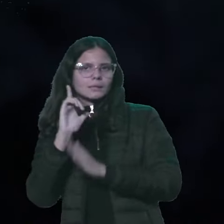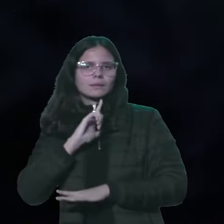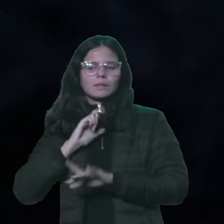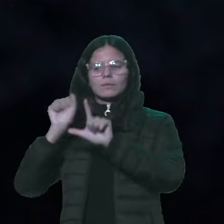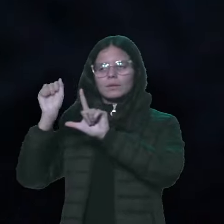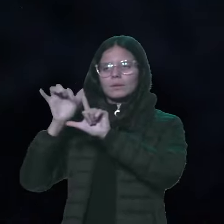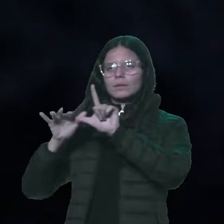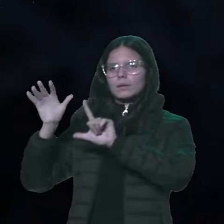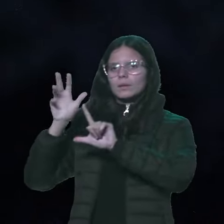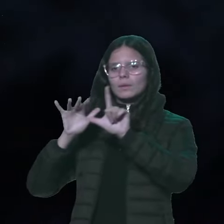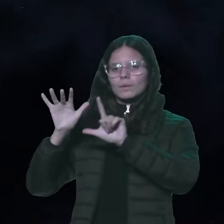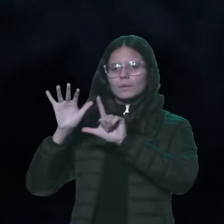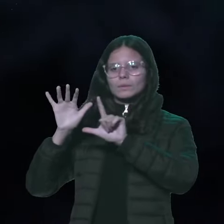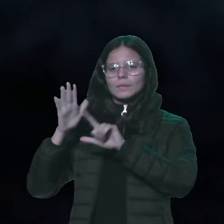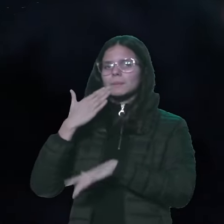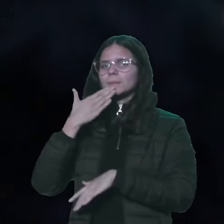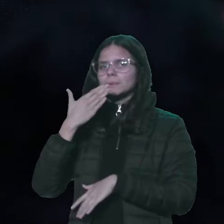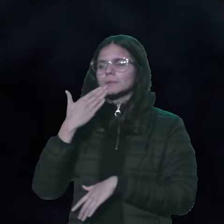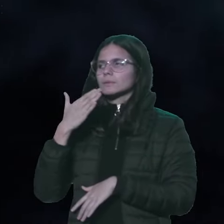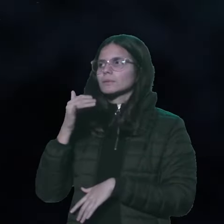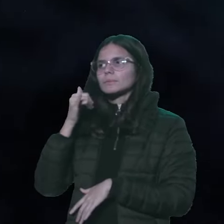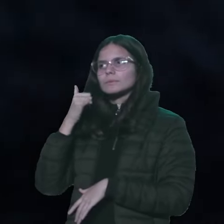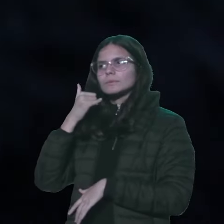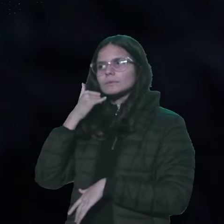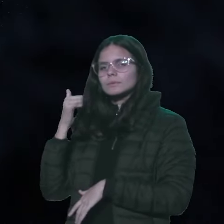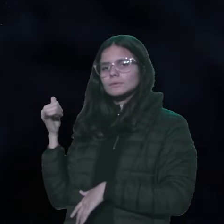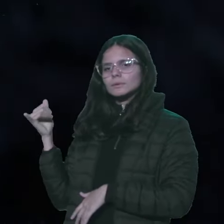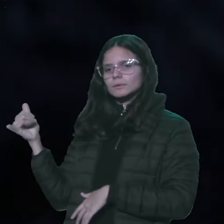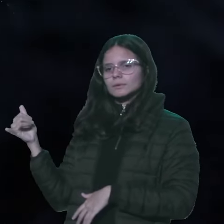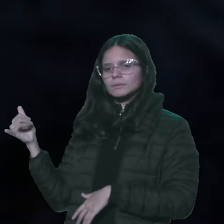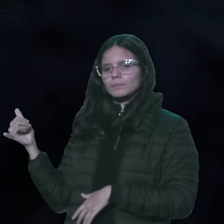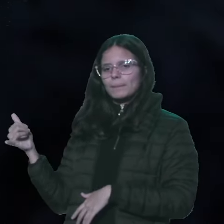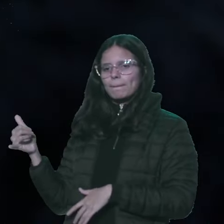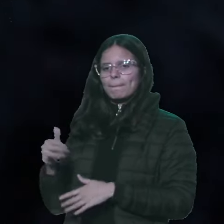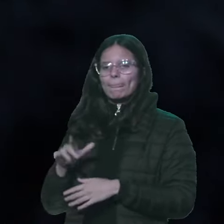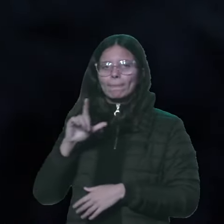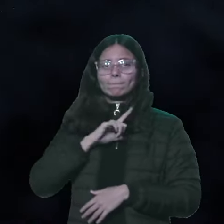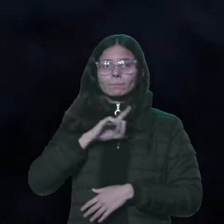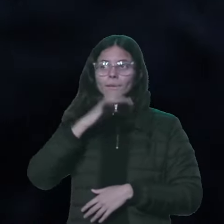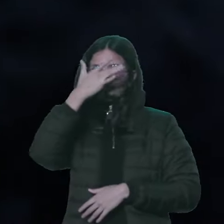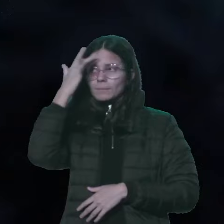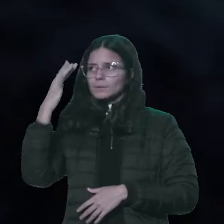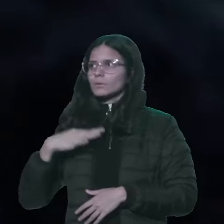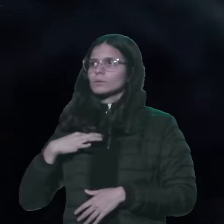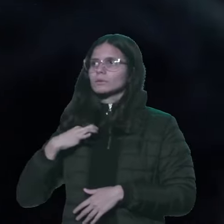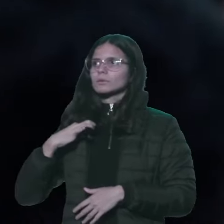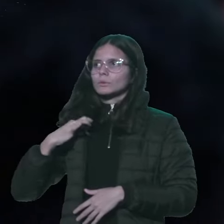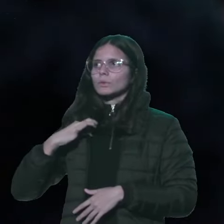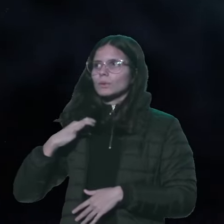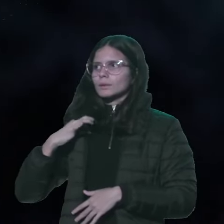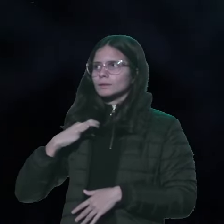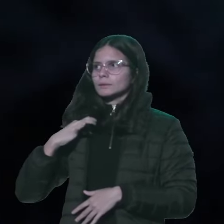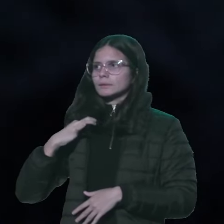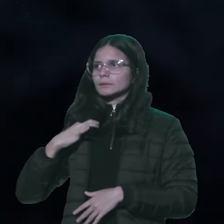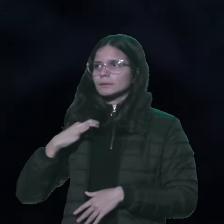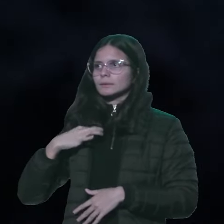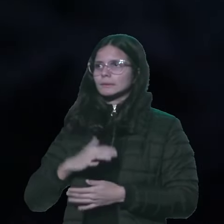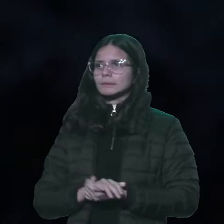ali, ó. Eu vou pedir para colocarem no telão do meio também. E tem esse pessoal de colete aqui. O